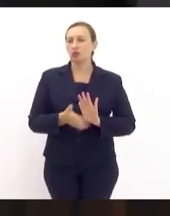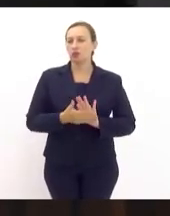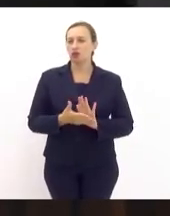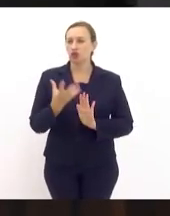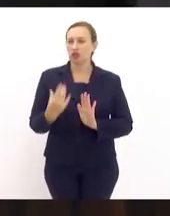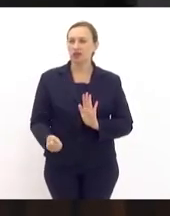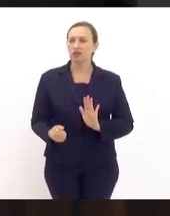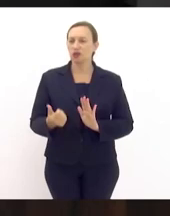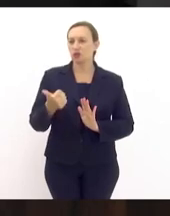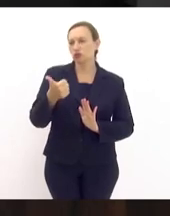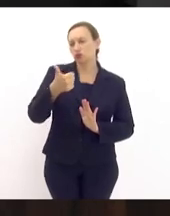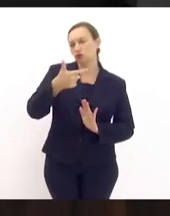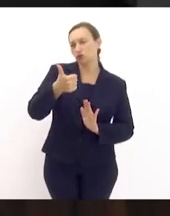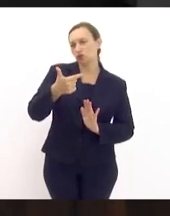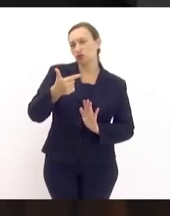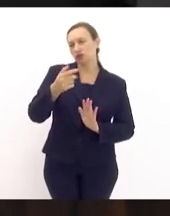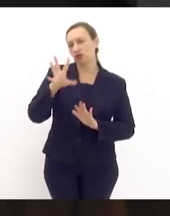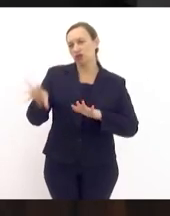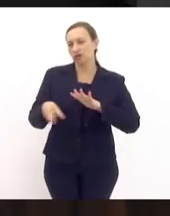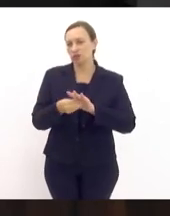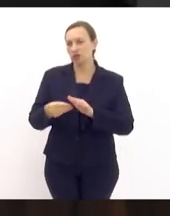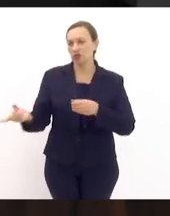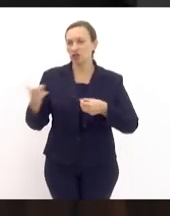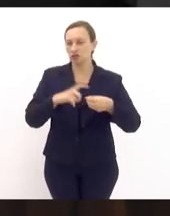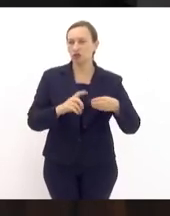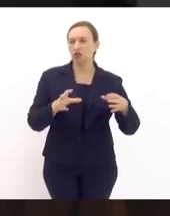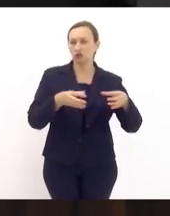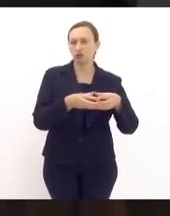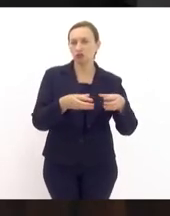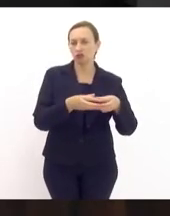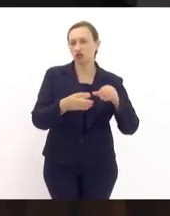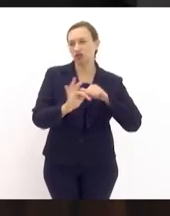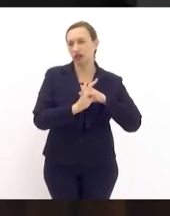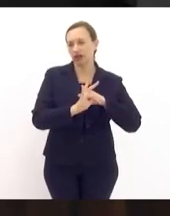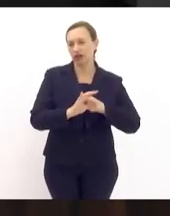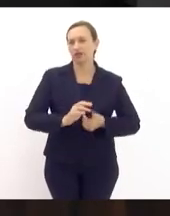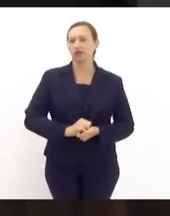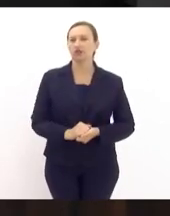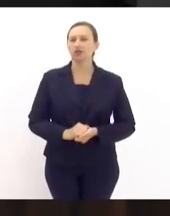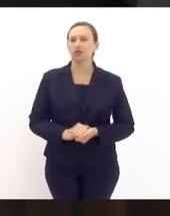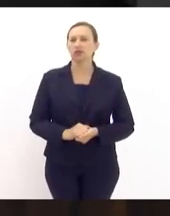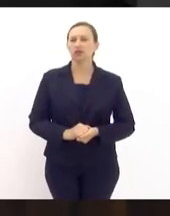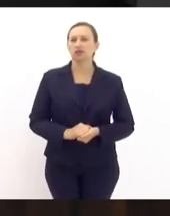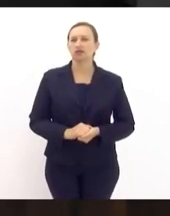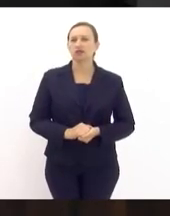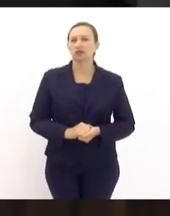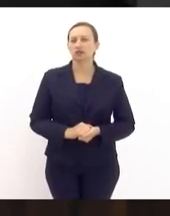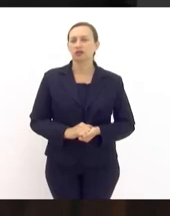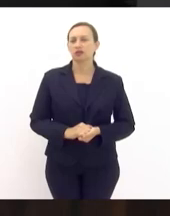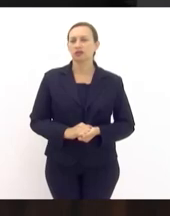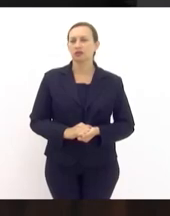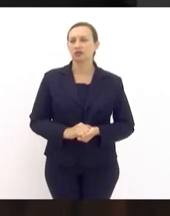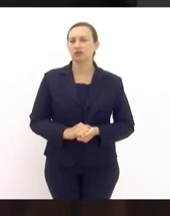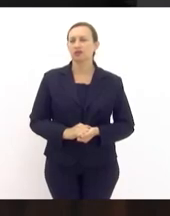proposta recebeu 12 emendas e retorna às comissões temáticas. Oi?